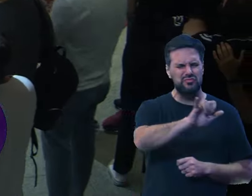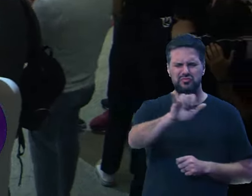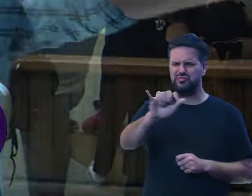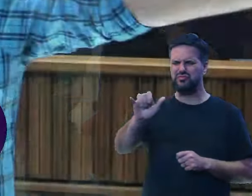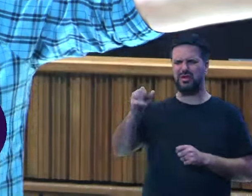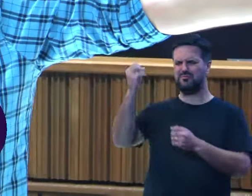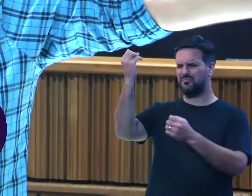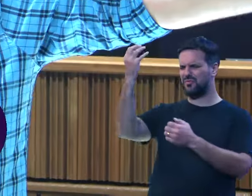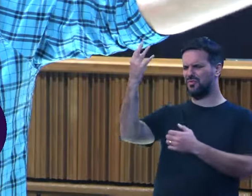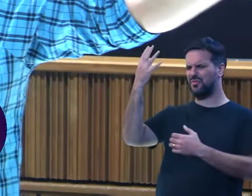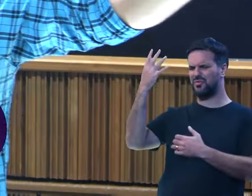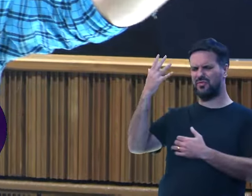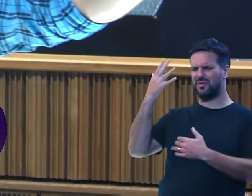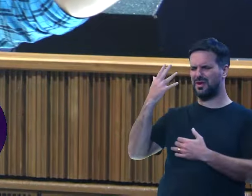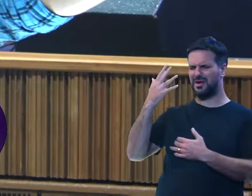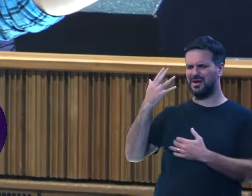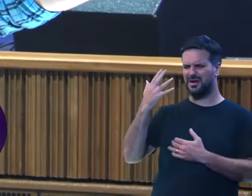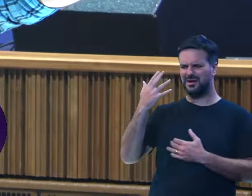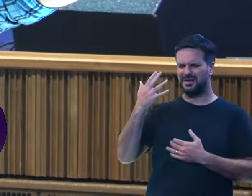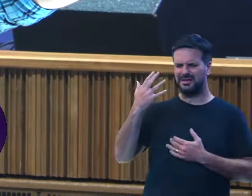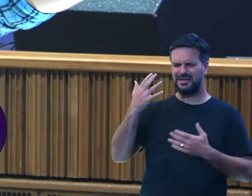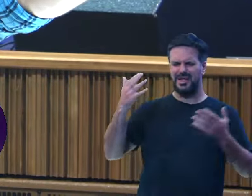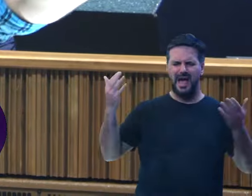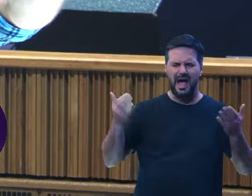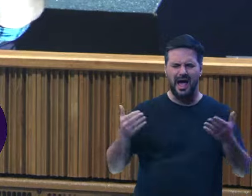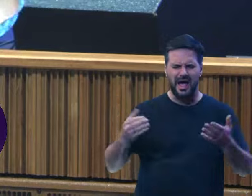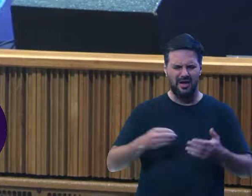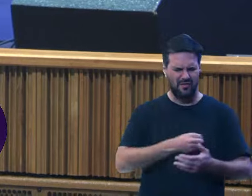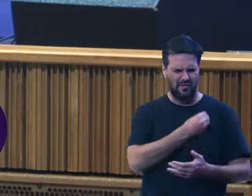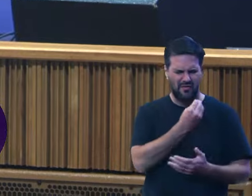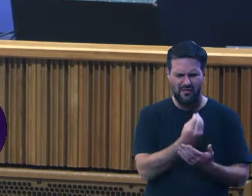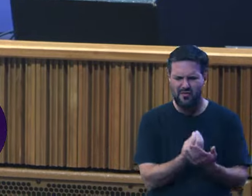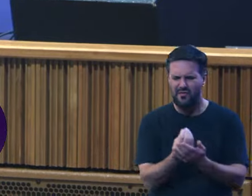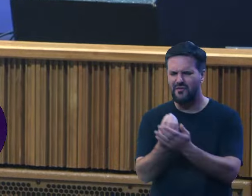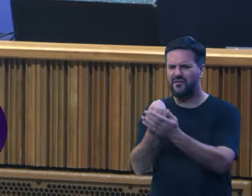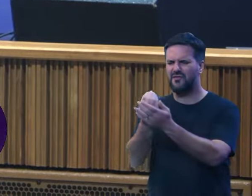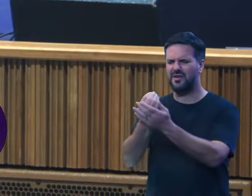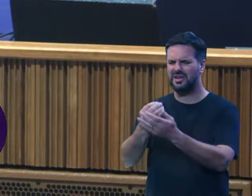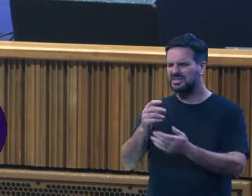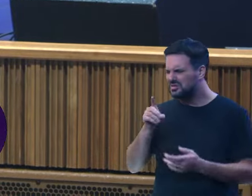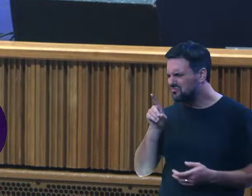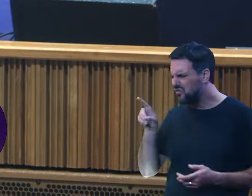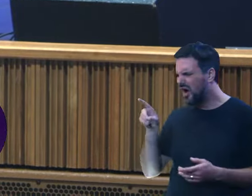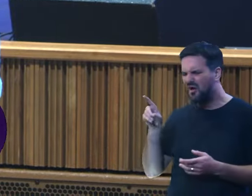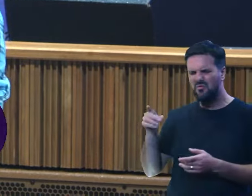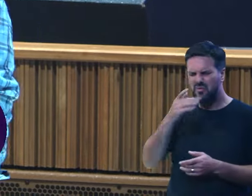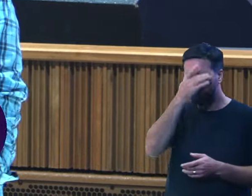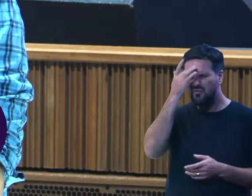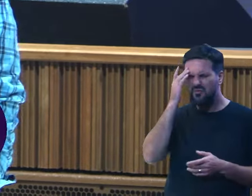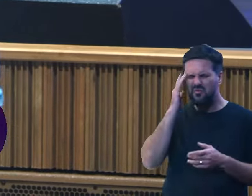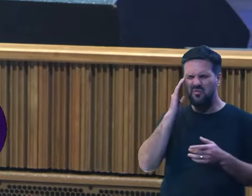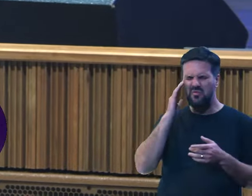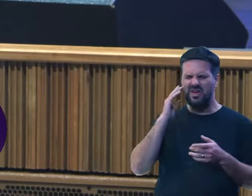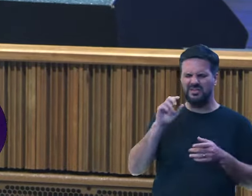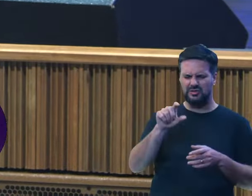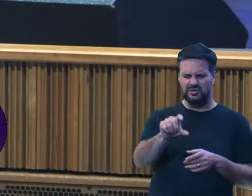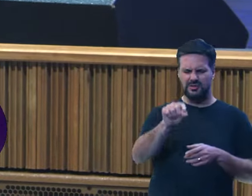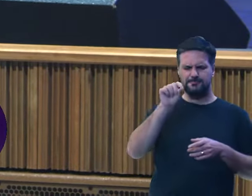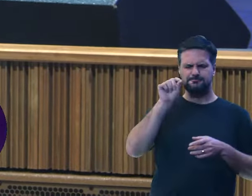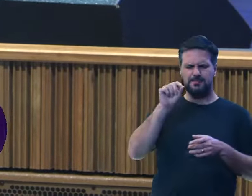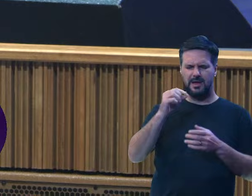tua graça. Mas eu quero, Deus, colocar a vida de cada um deste, Pai, que está aqui. Este, Pai, que decidiram,